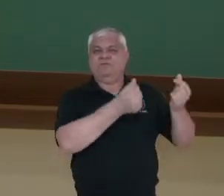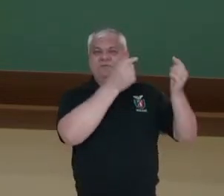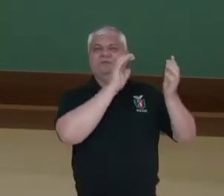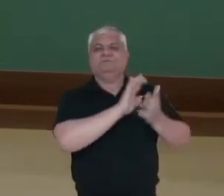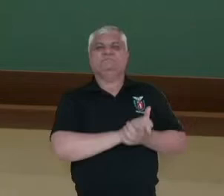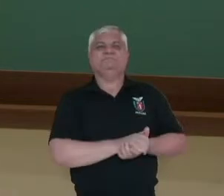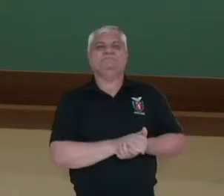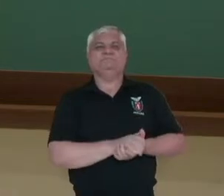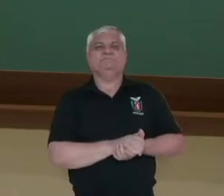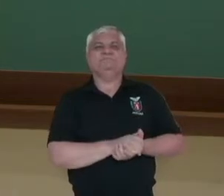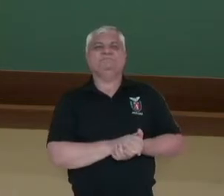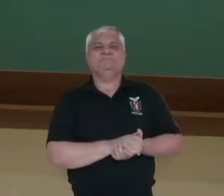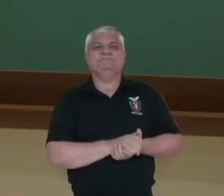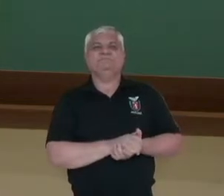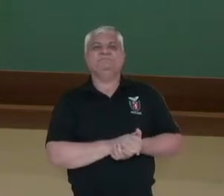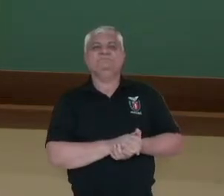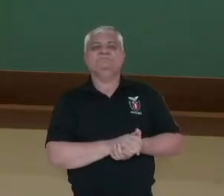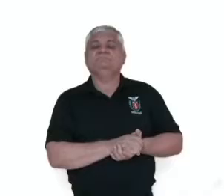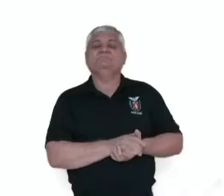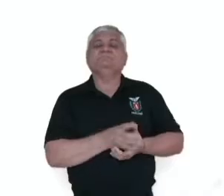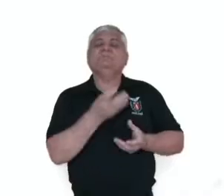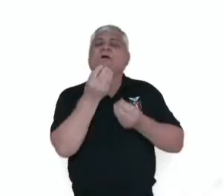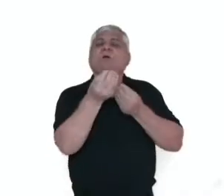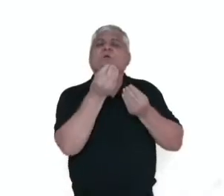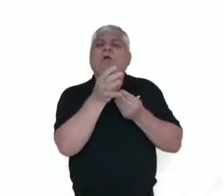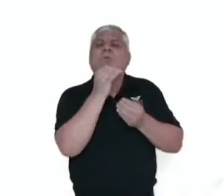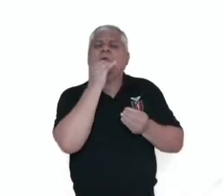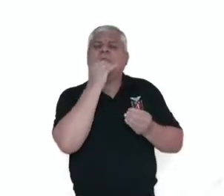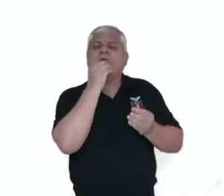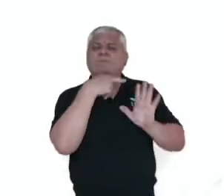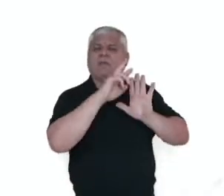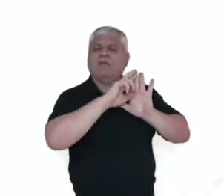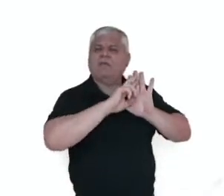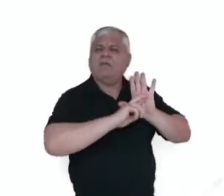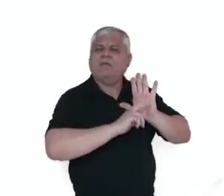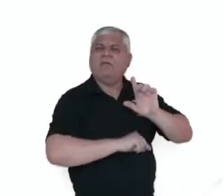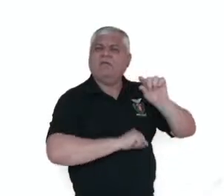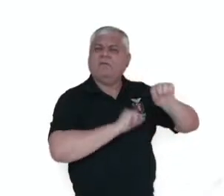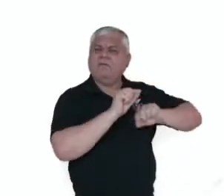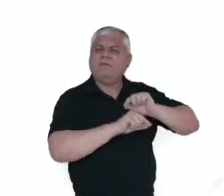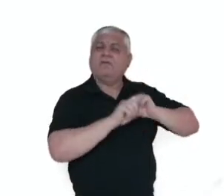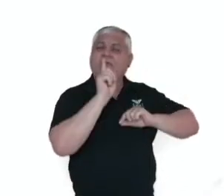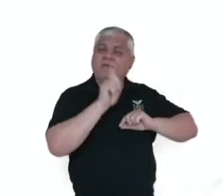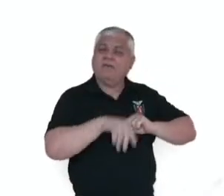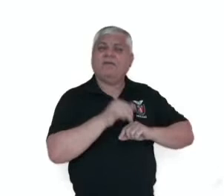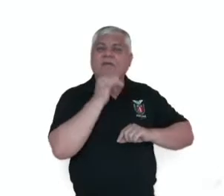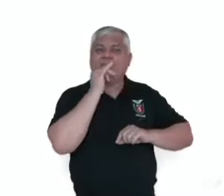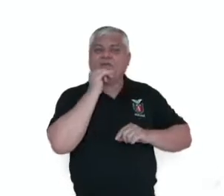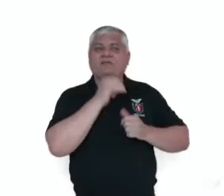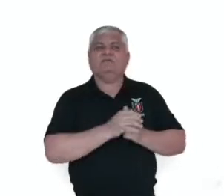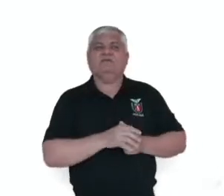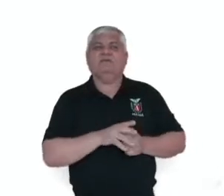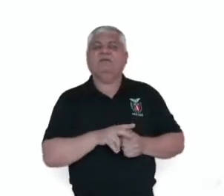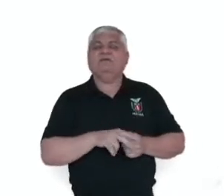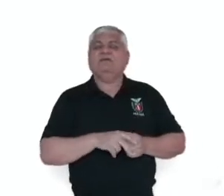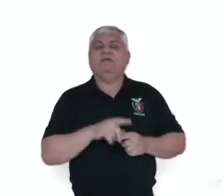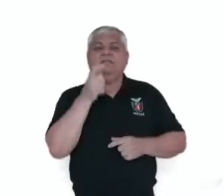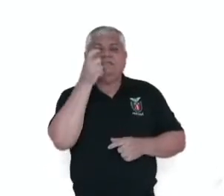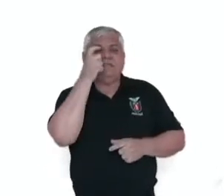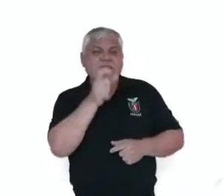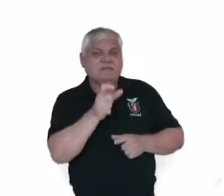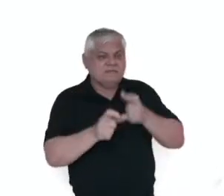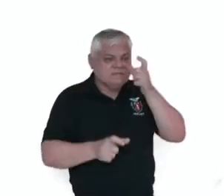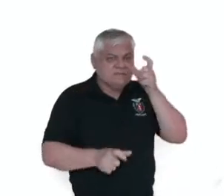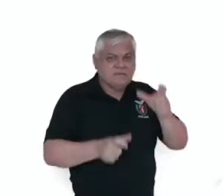das pessoas. O princípio que vigora aqui nas repúblicas é o princípio da virtude, o interesse